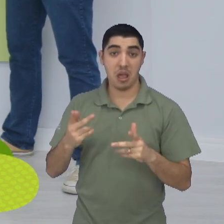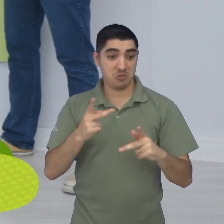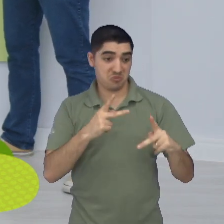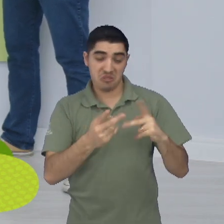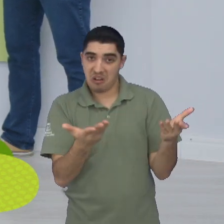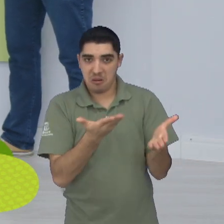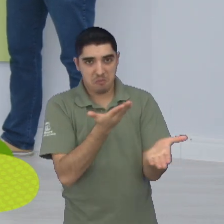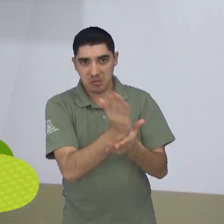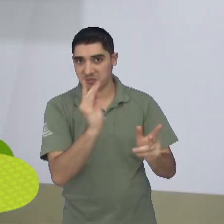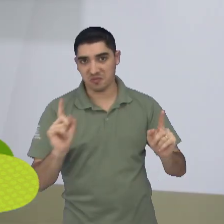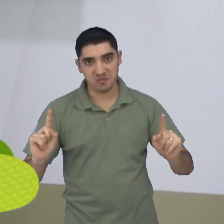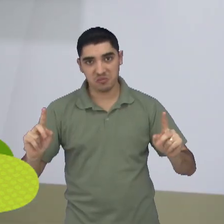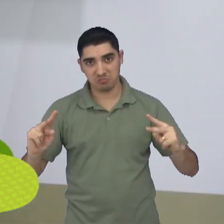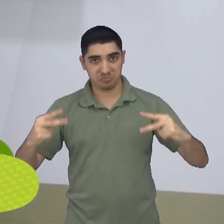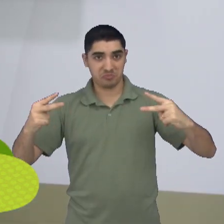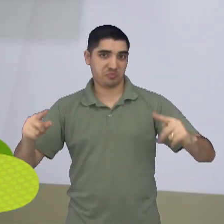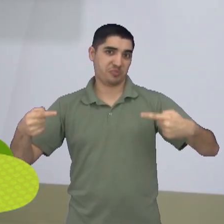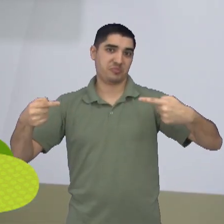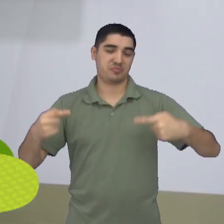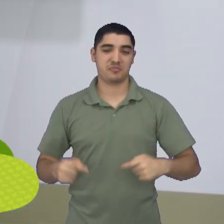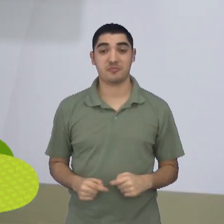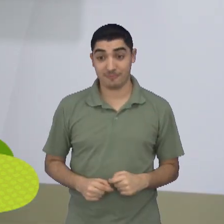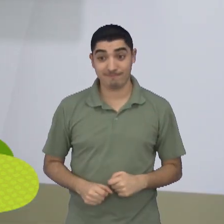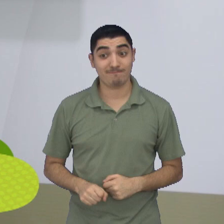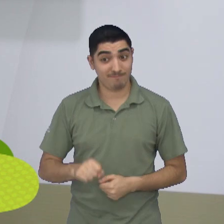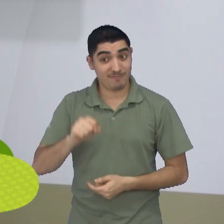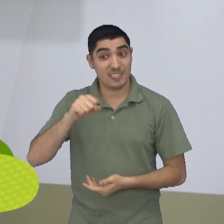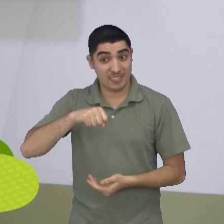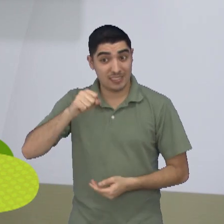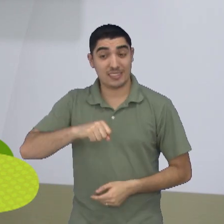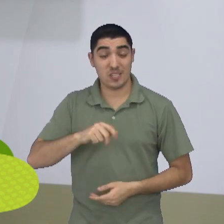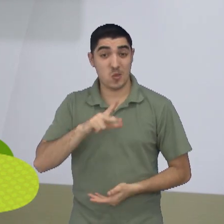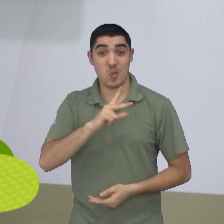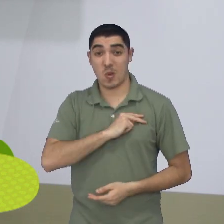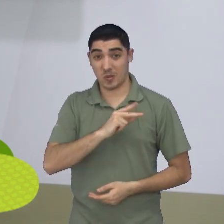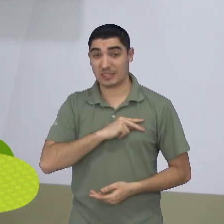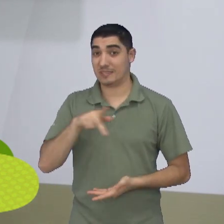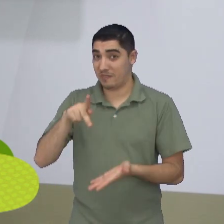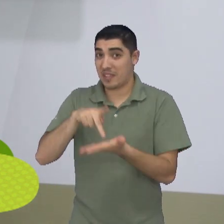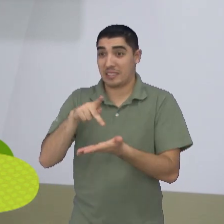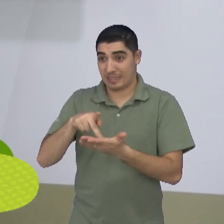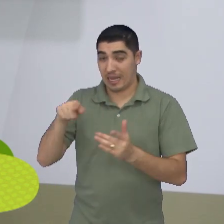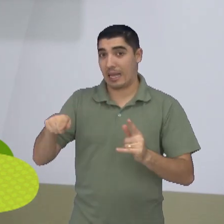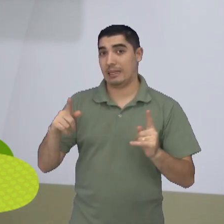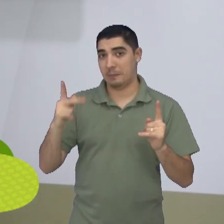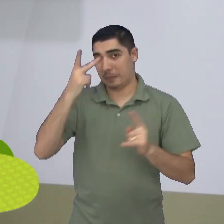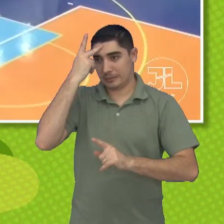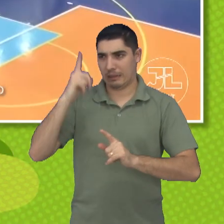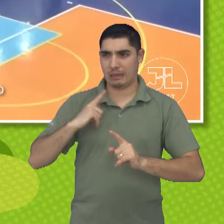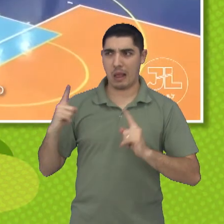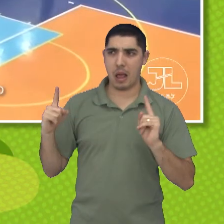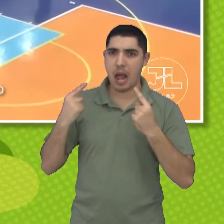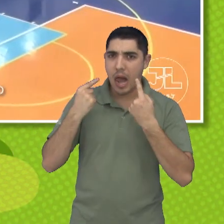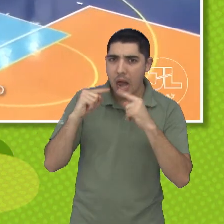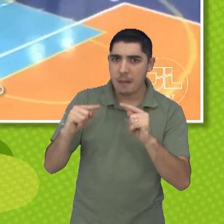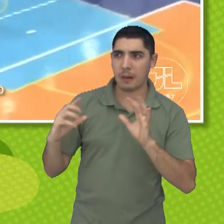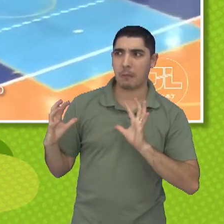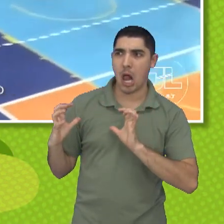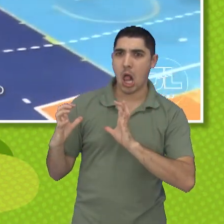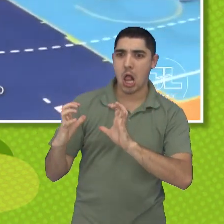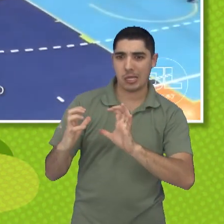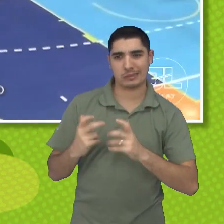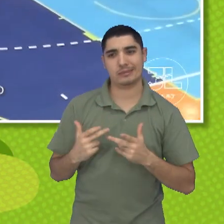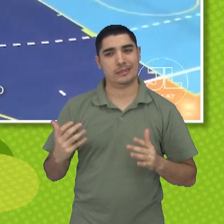final com certeza Bruno Muitas polêmicas envolvendo esse jogo São José fez a parte dele né dentro de Quad